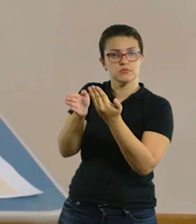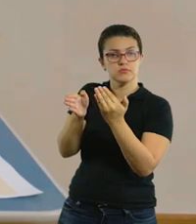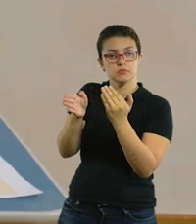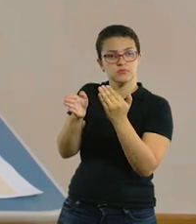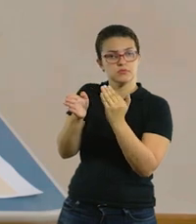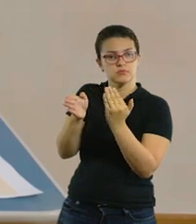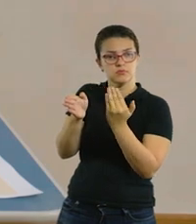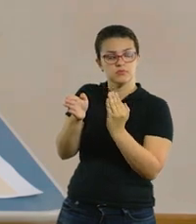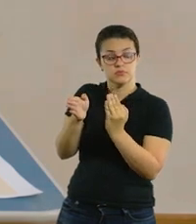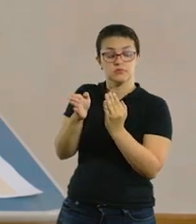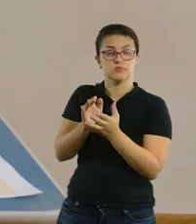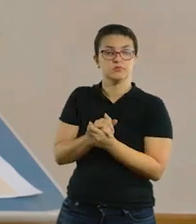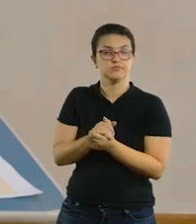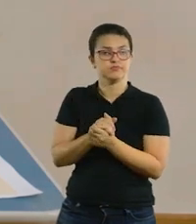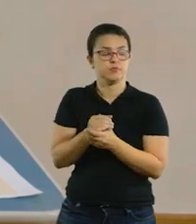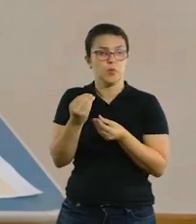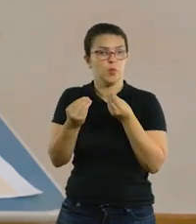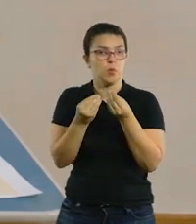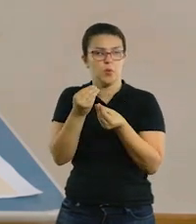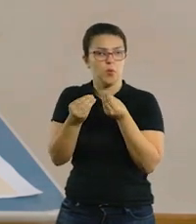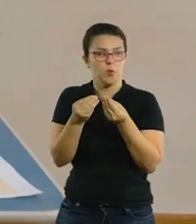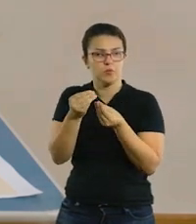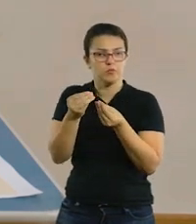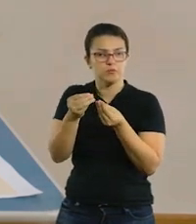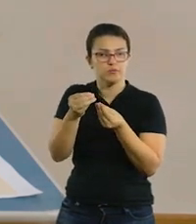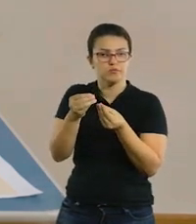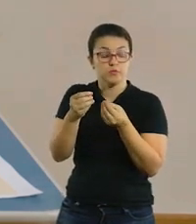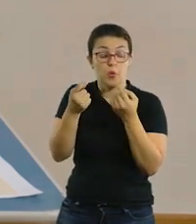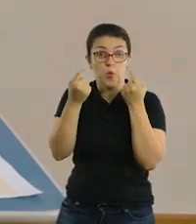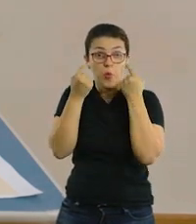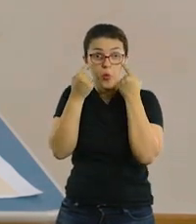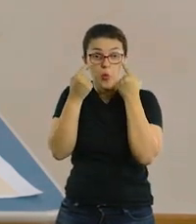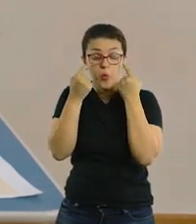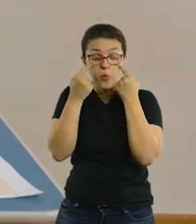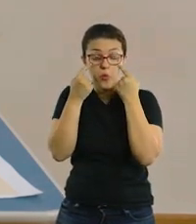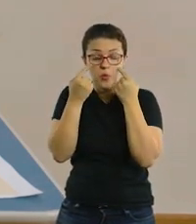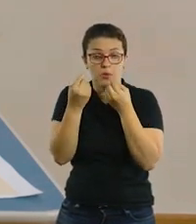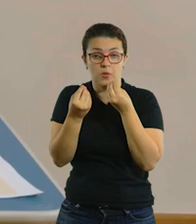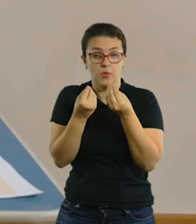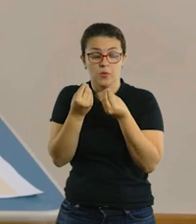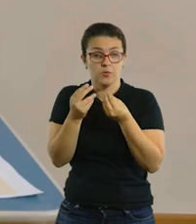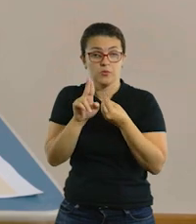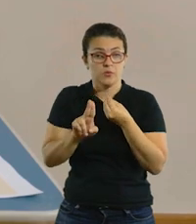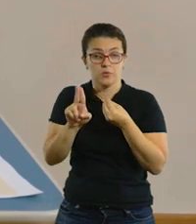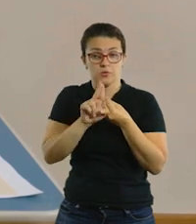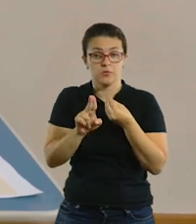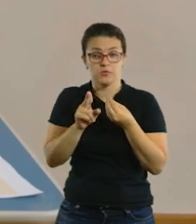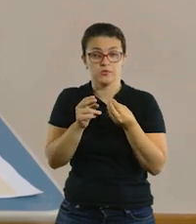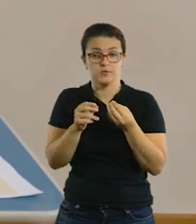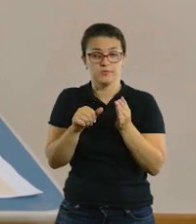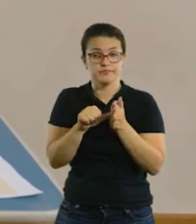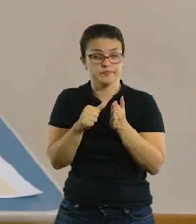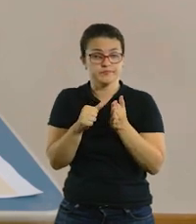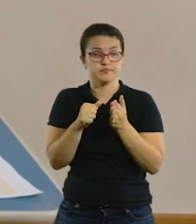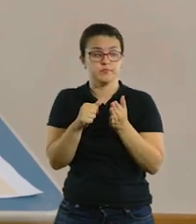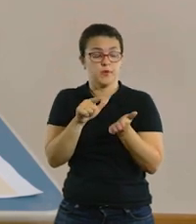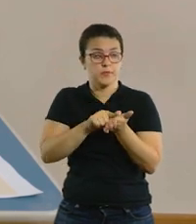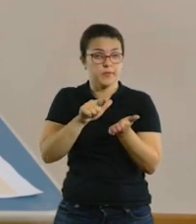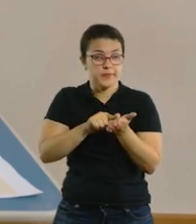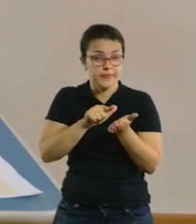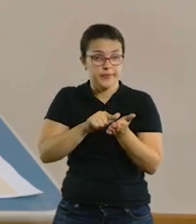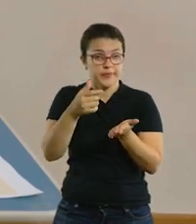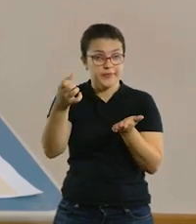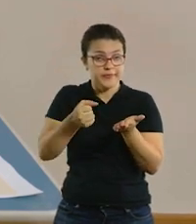parte dos olhos. Então, o que vocês vão precisar? Papel branco, vocês vão fazer o formato do olho